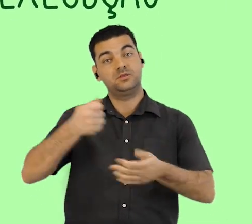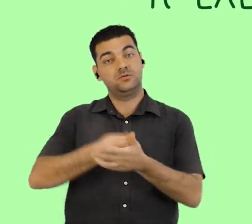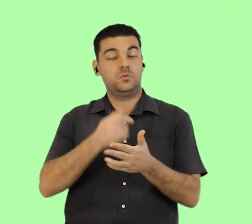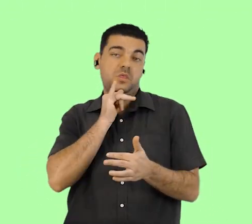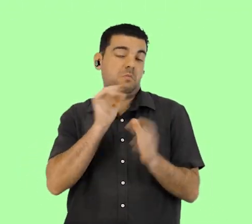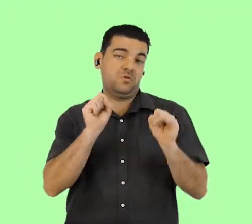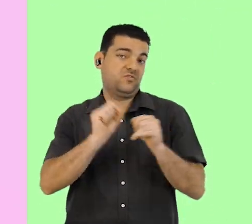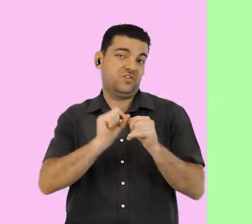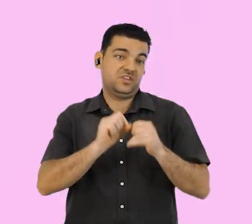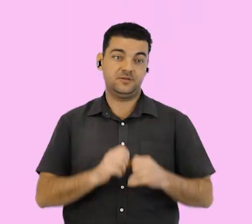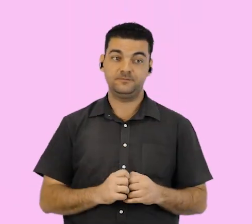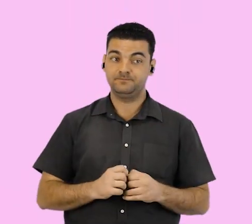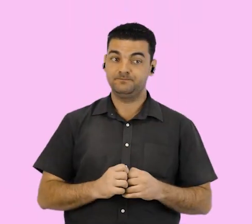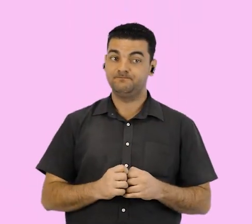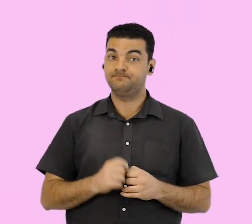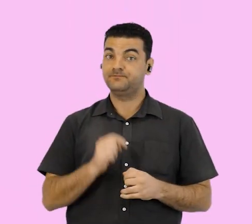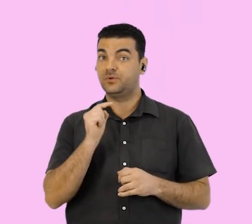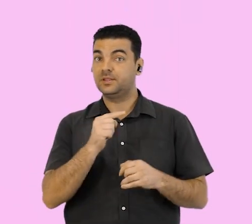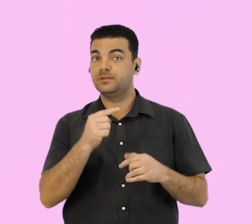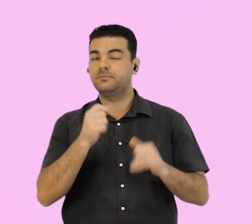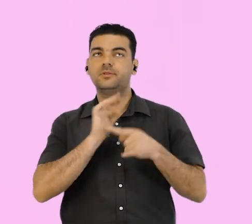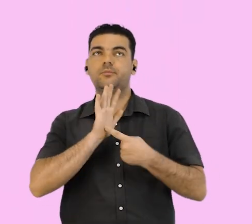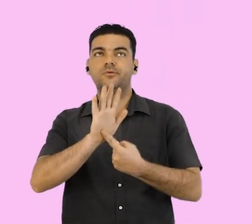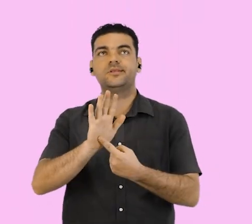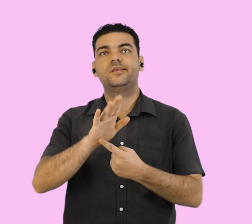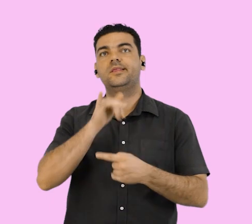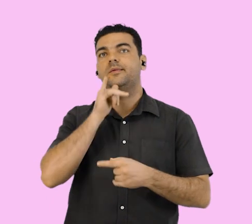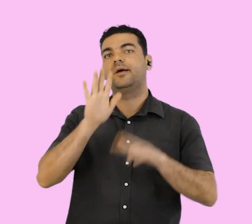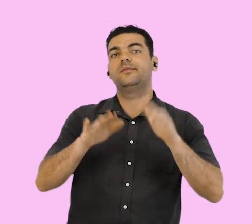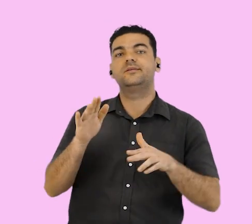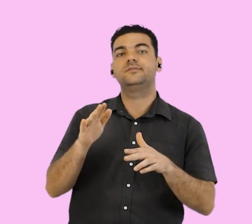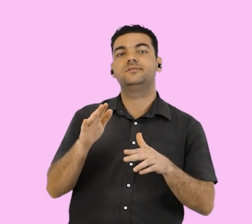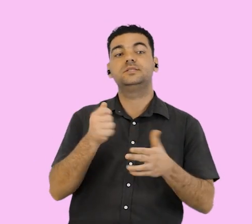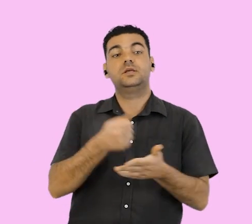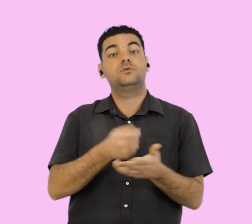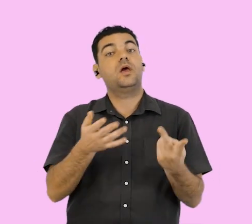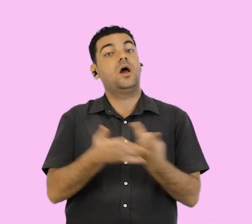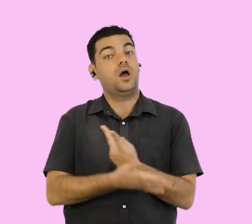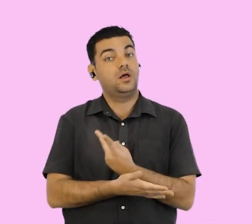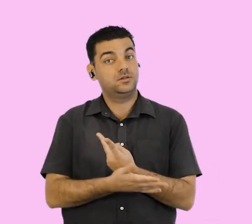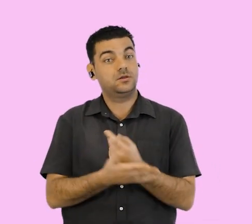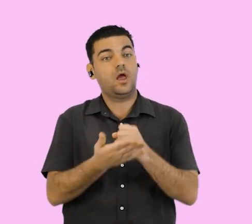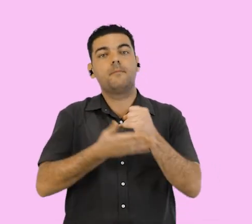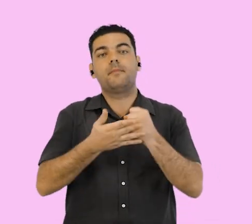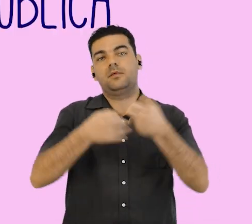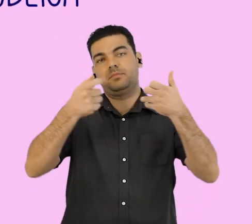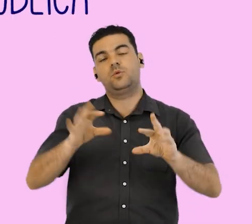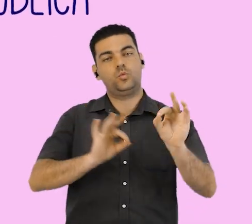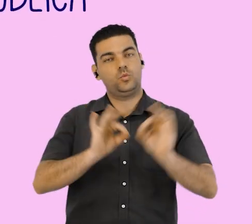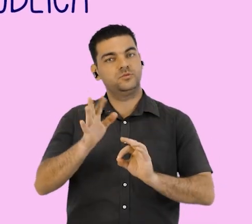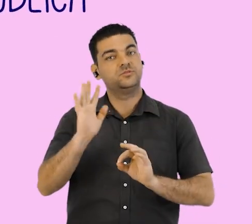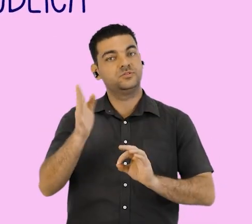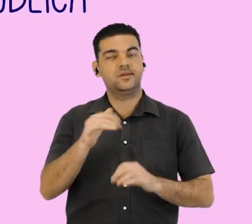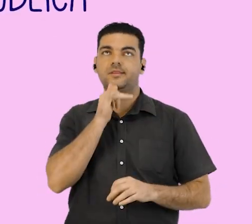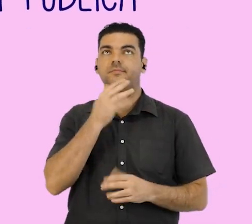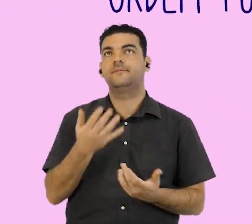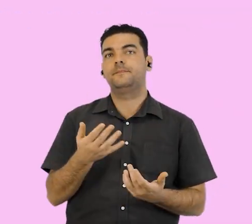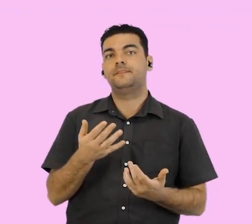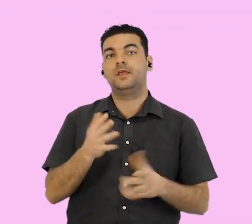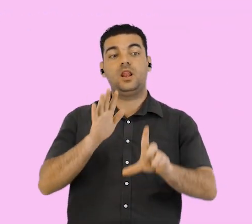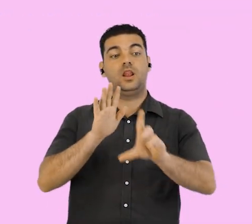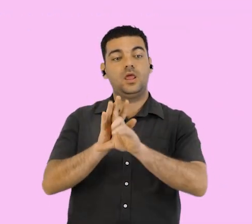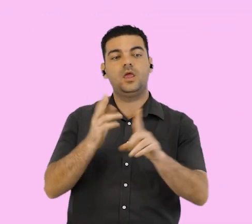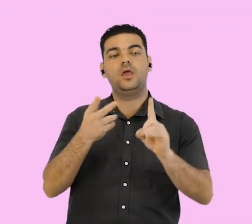execução, por exemplo. A exceção de pré-executividade pode ser apresentada em caso de nulidade da execução, fundamentada em matérias de ordem pública, como, por